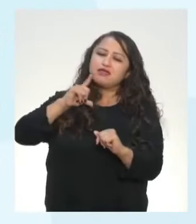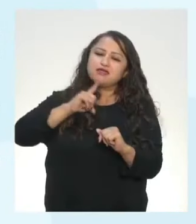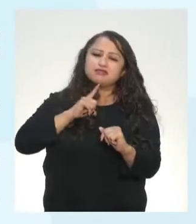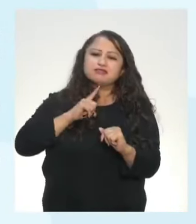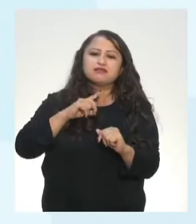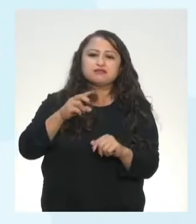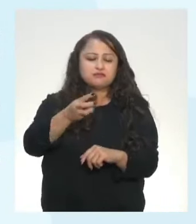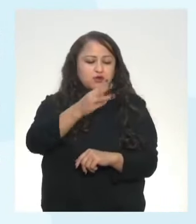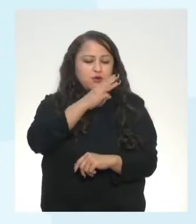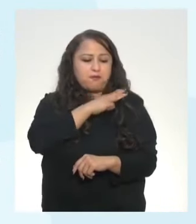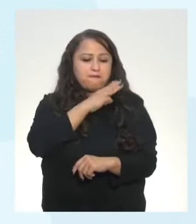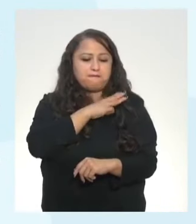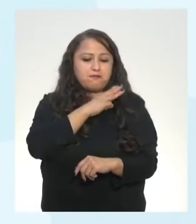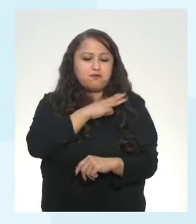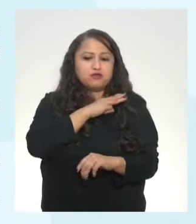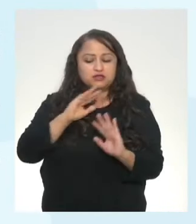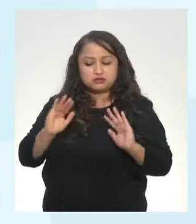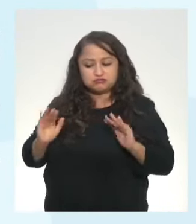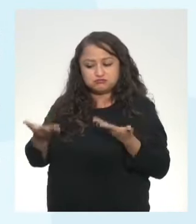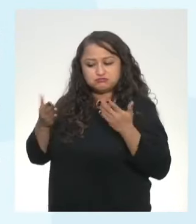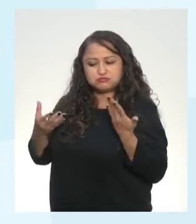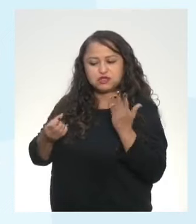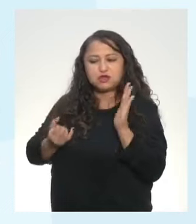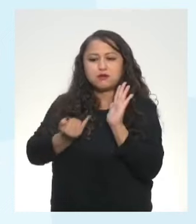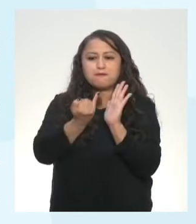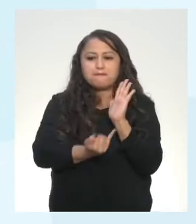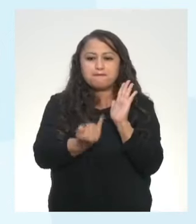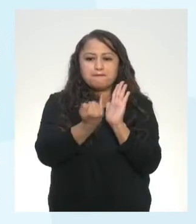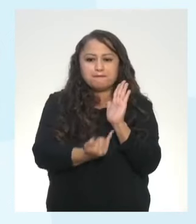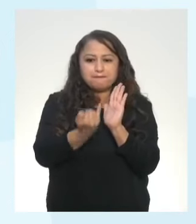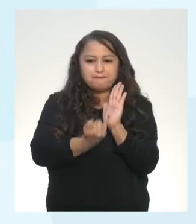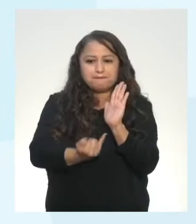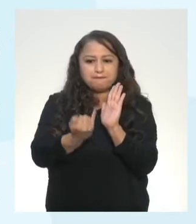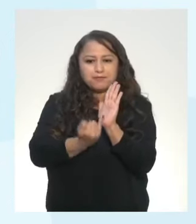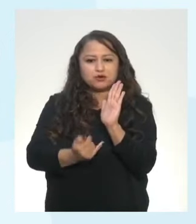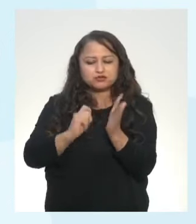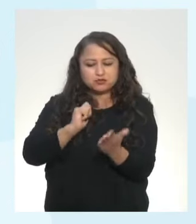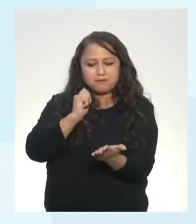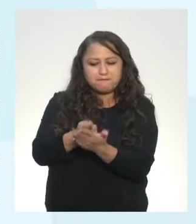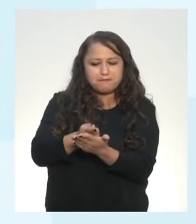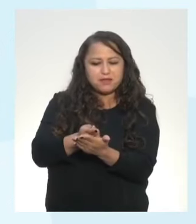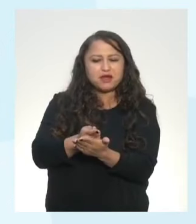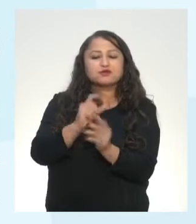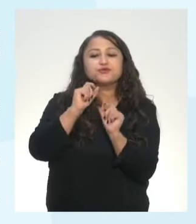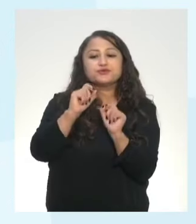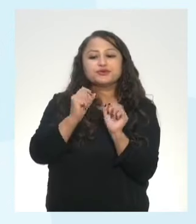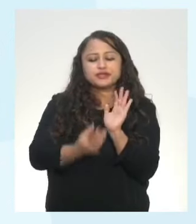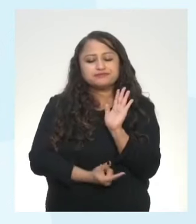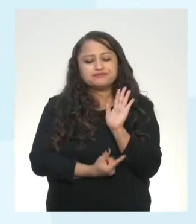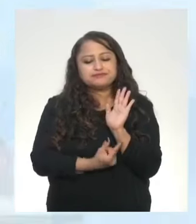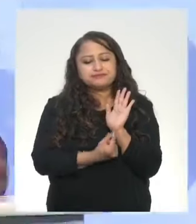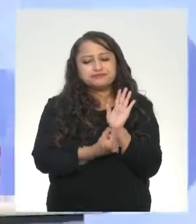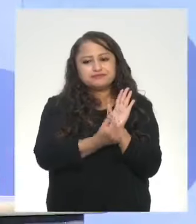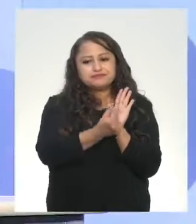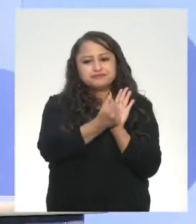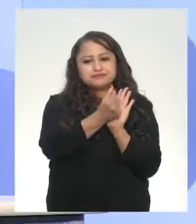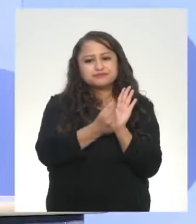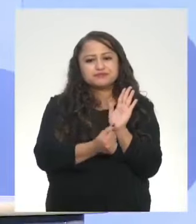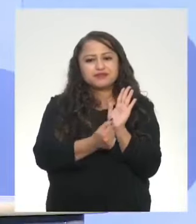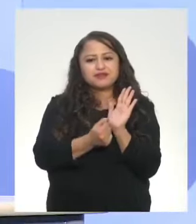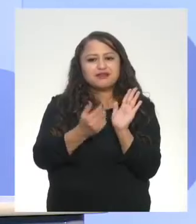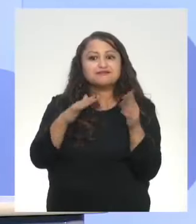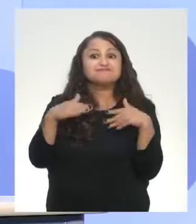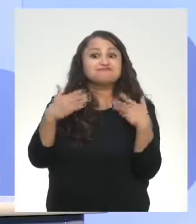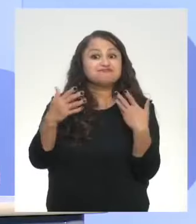monarquia custeada pelos impostos pagos, sobretudo pela burguesia. Então, adivinha só,